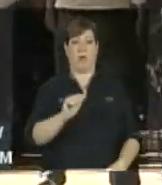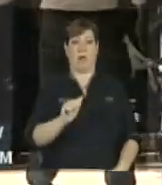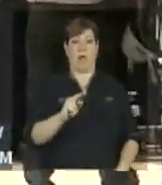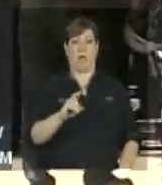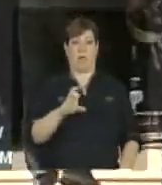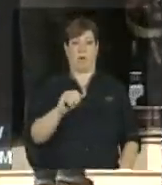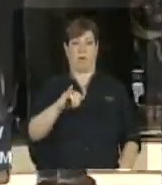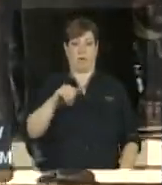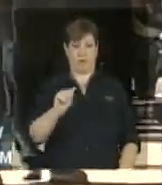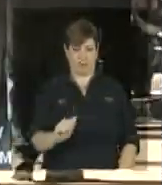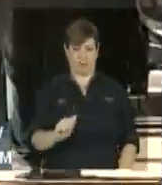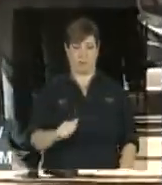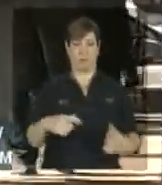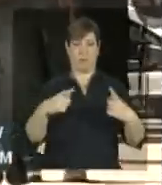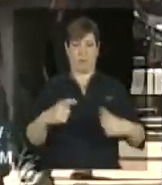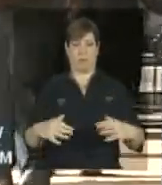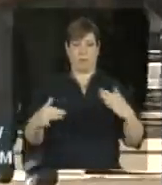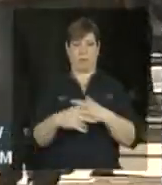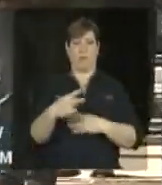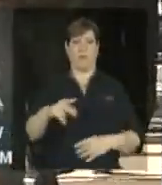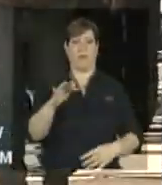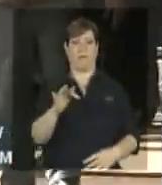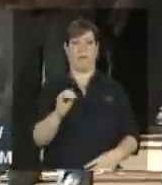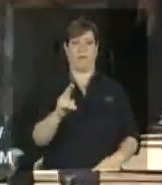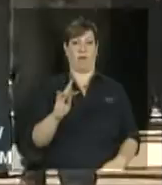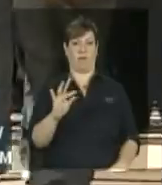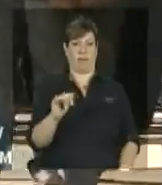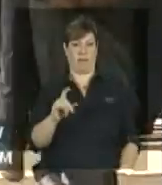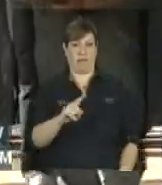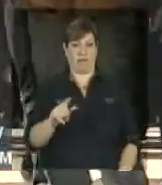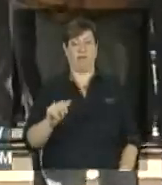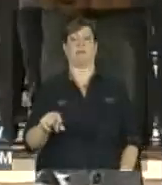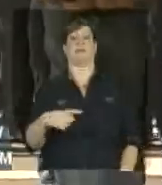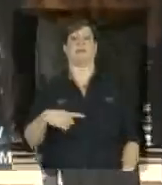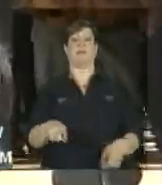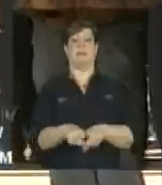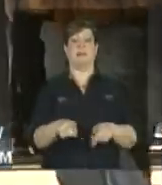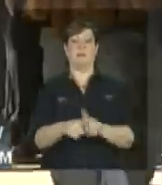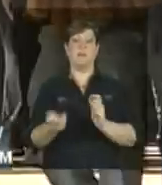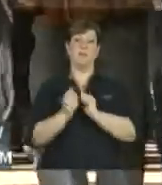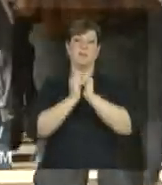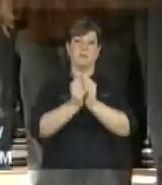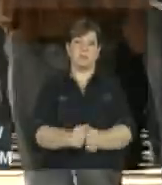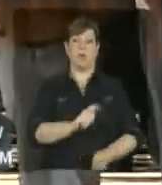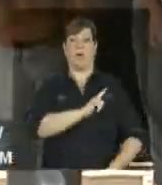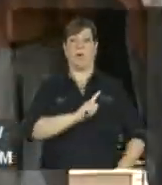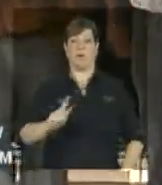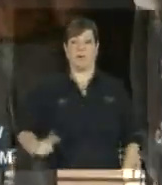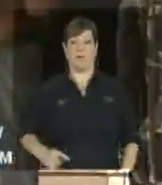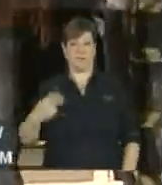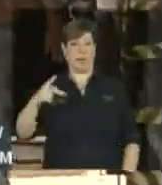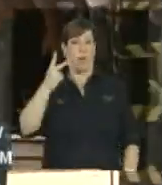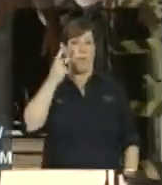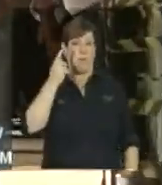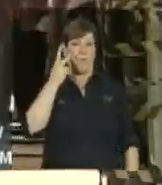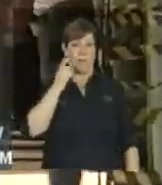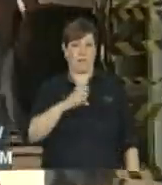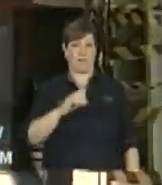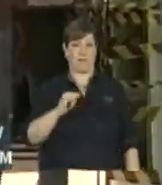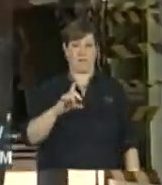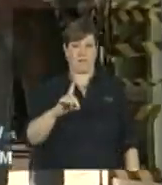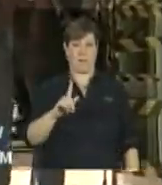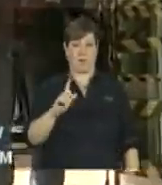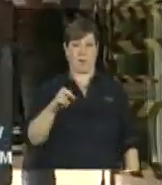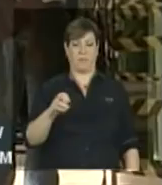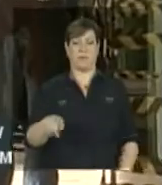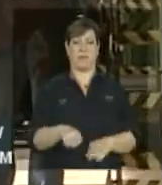região metropolitana de Fortaleza, acompanhada pelo governador do Ceará, Cid Gomes, por ministros